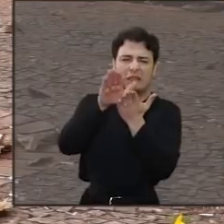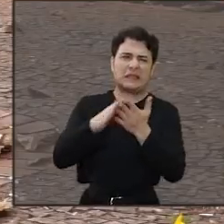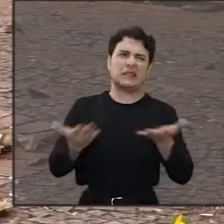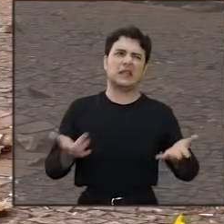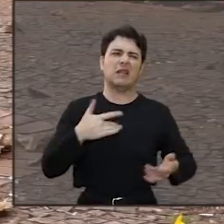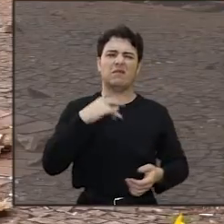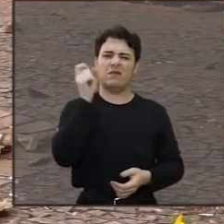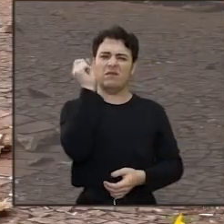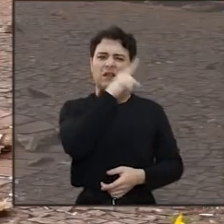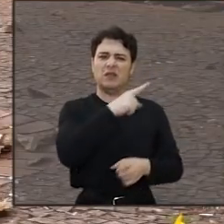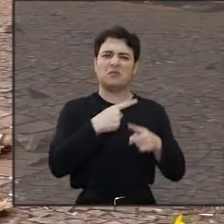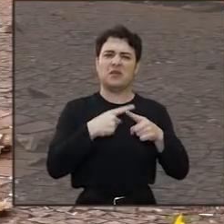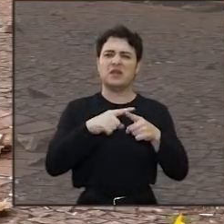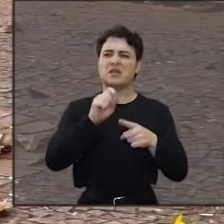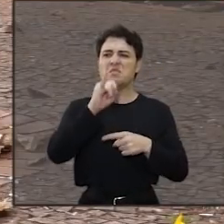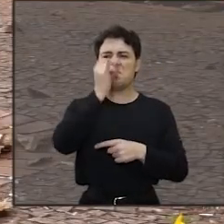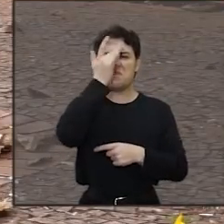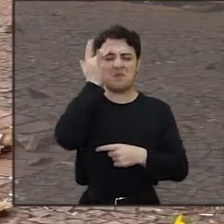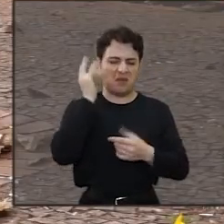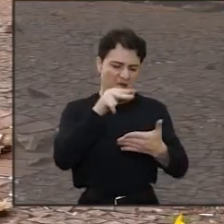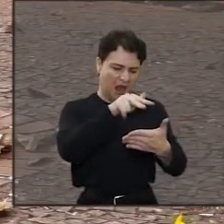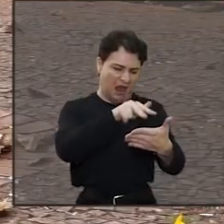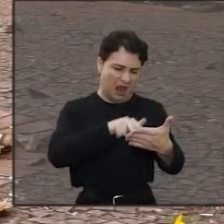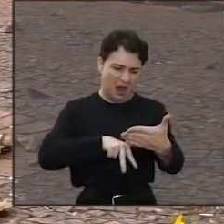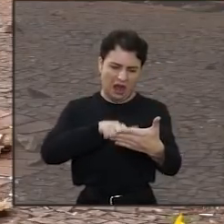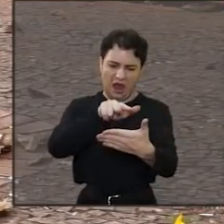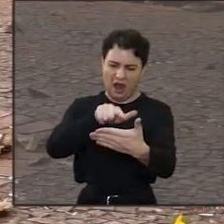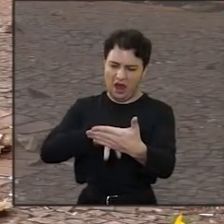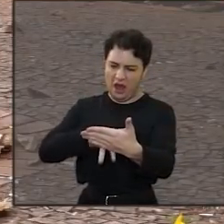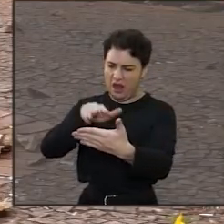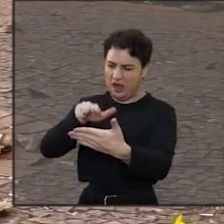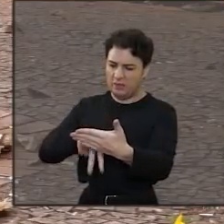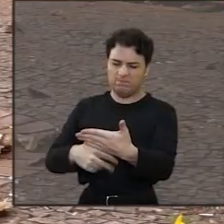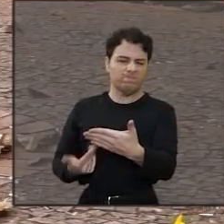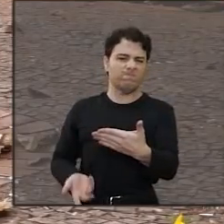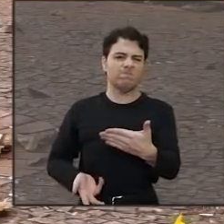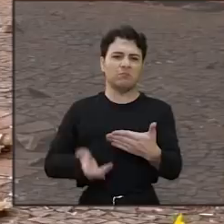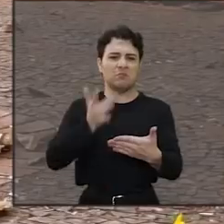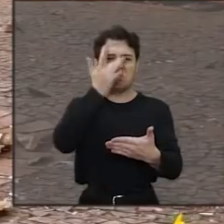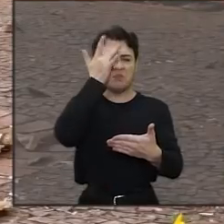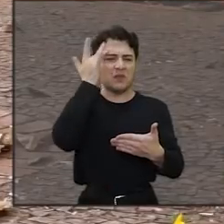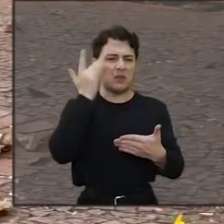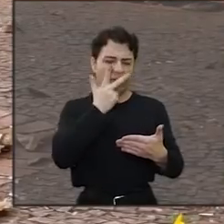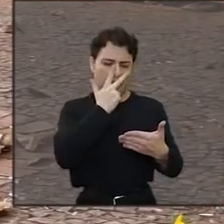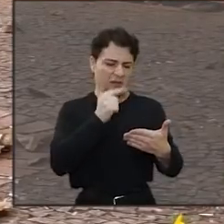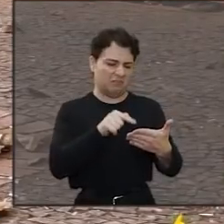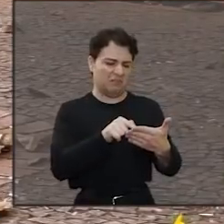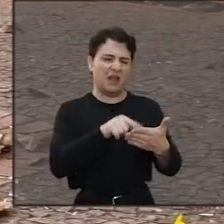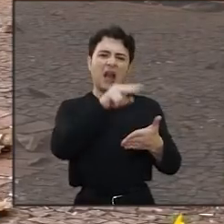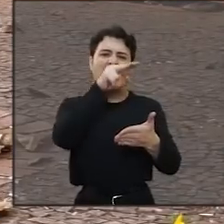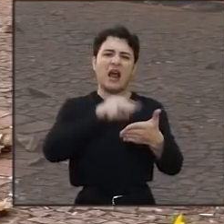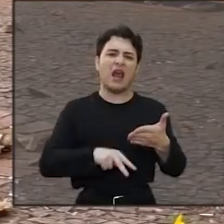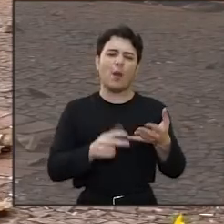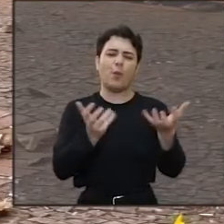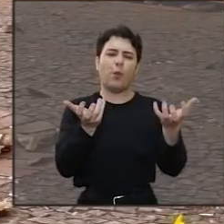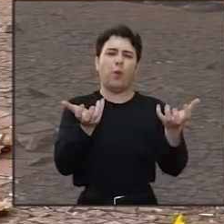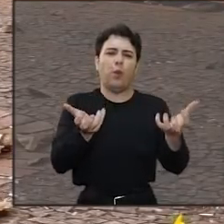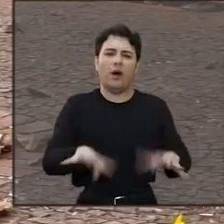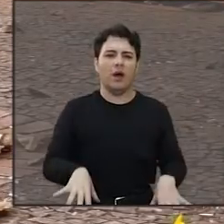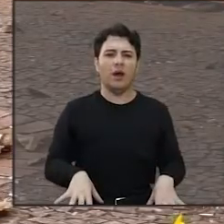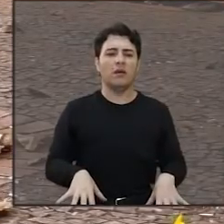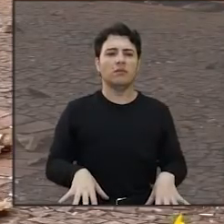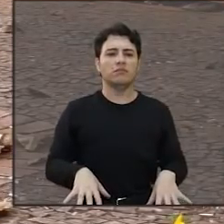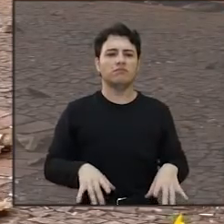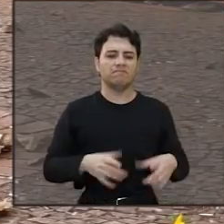de poesia hoje em dia eu ficava muito preocupado, eu falava, se eu colocar um negócio só escrito, mesmo na internet, digamos, as pessoas não vão